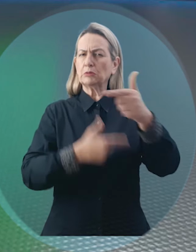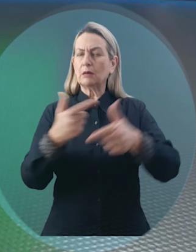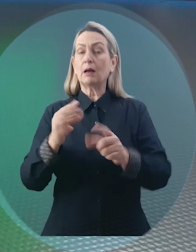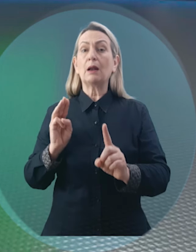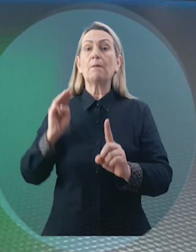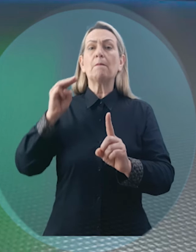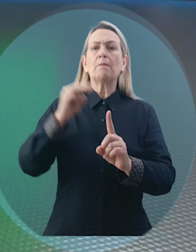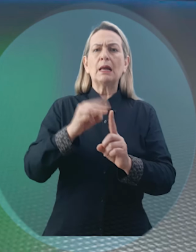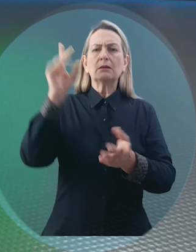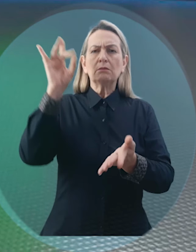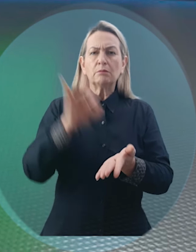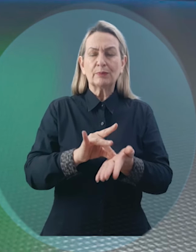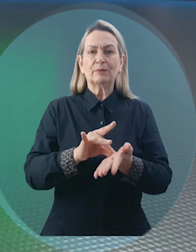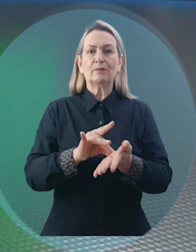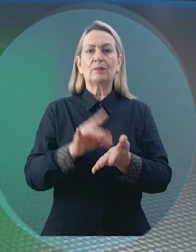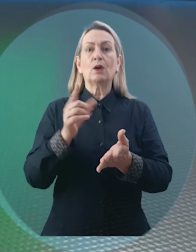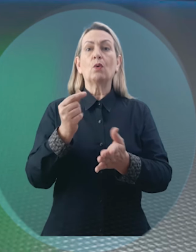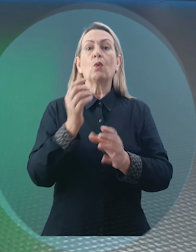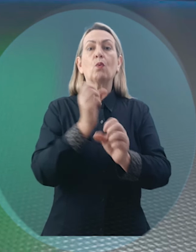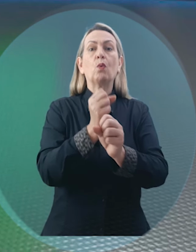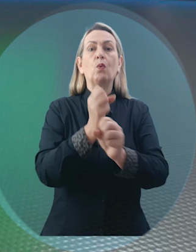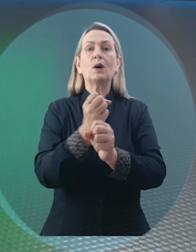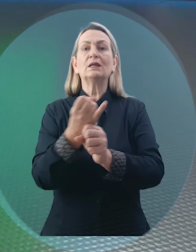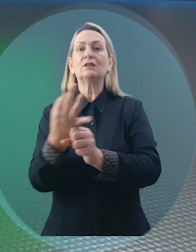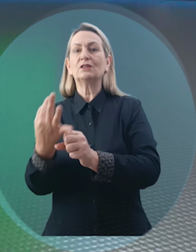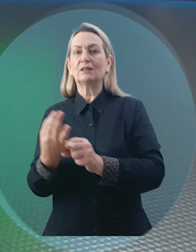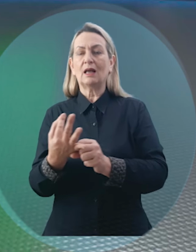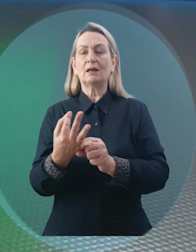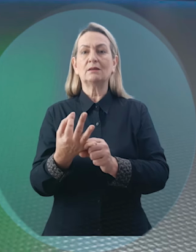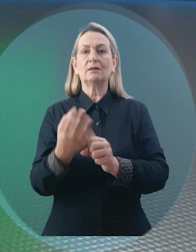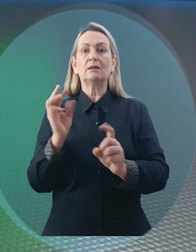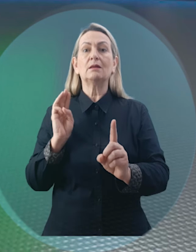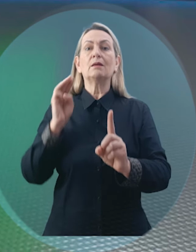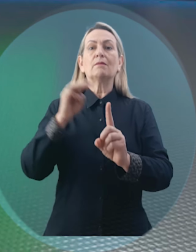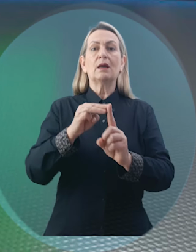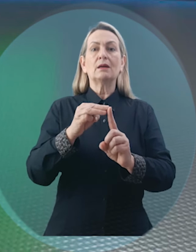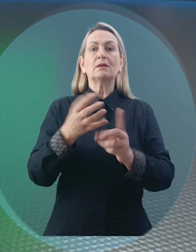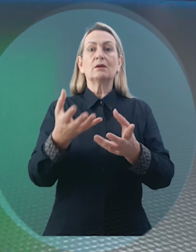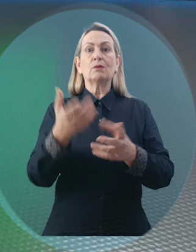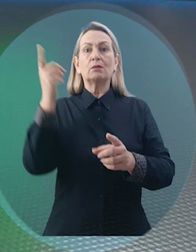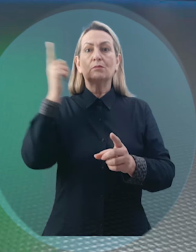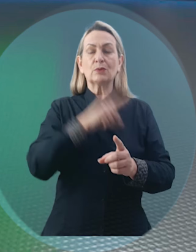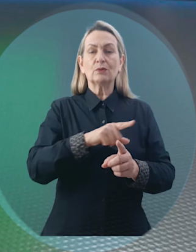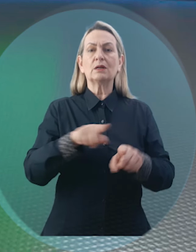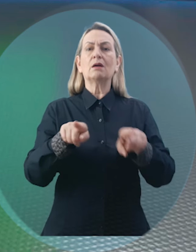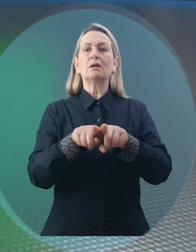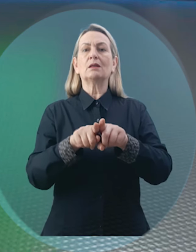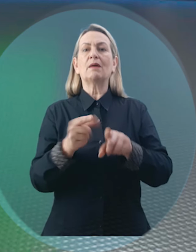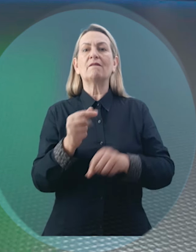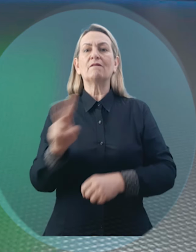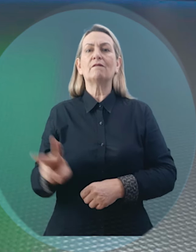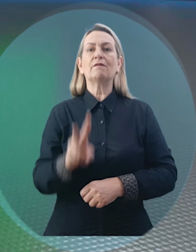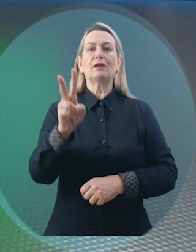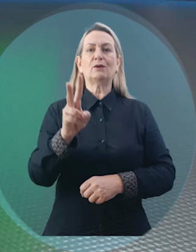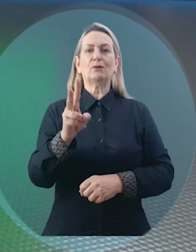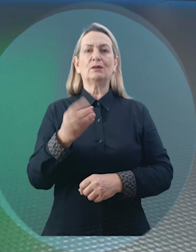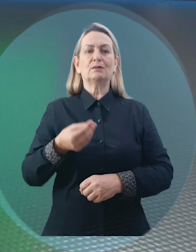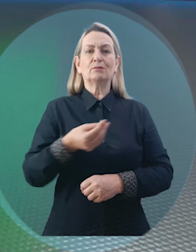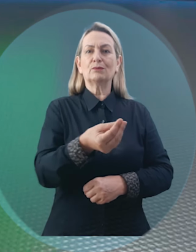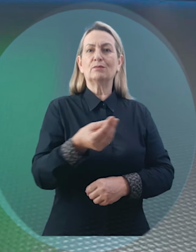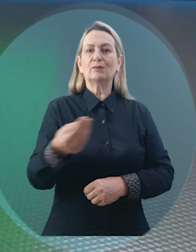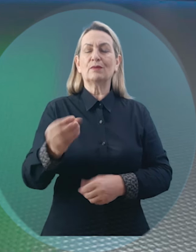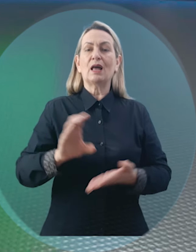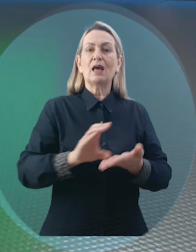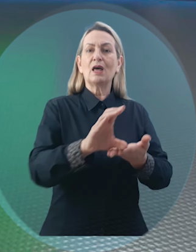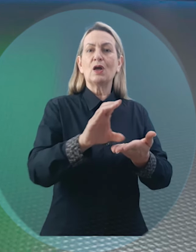executado Quais são as metas físicas quantitativas que eu pretendo atingir e quais são os